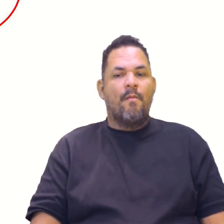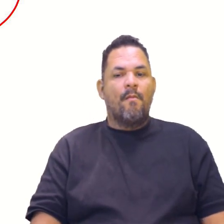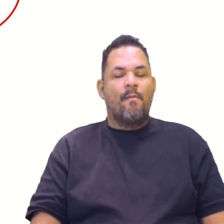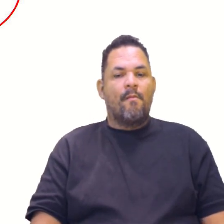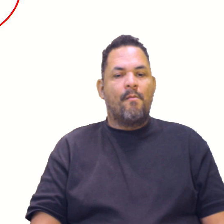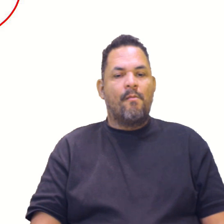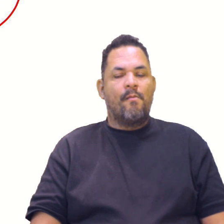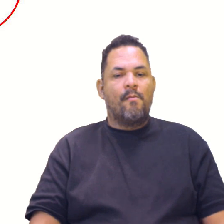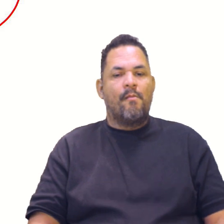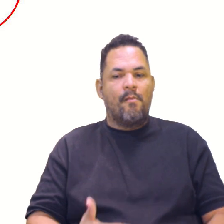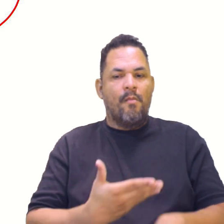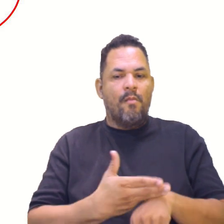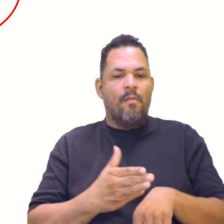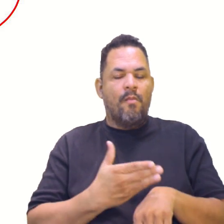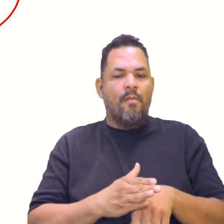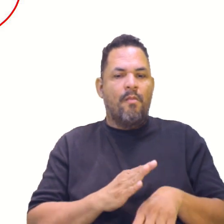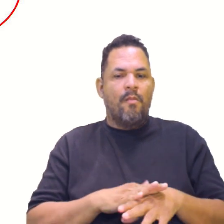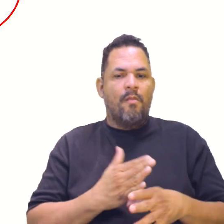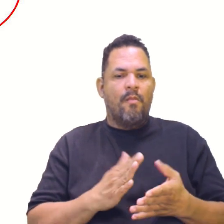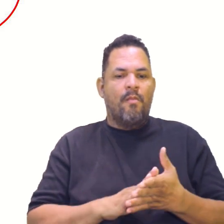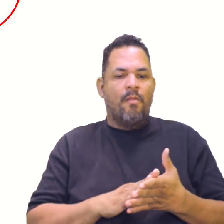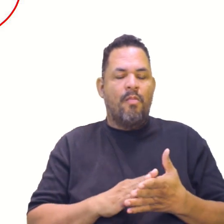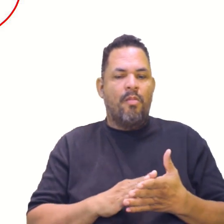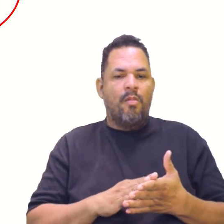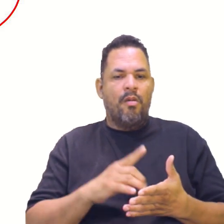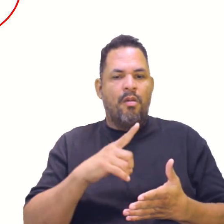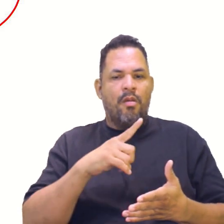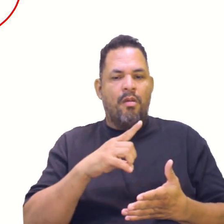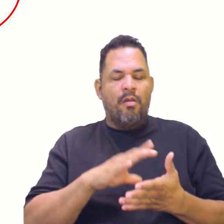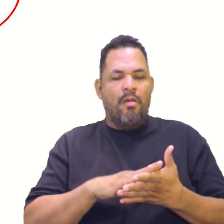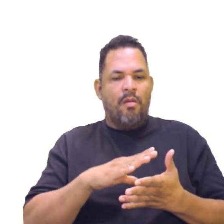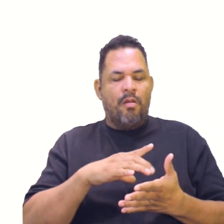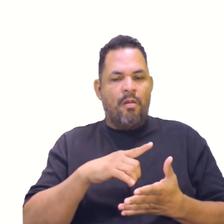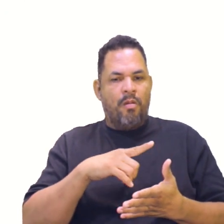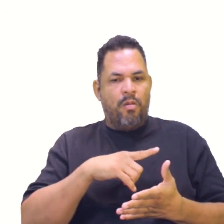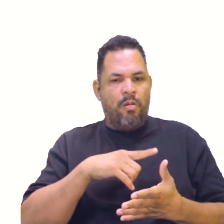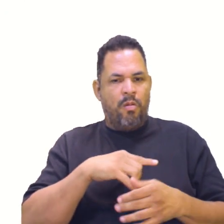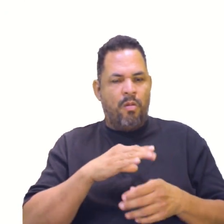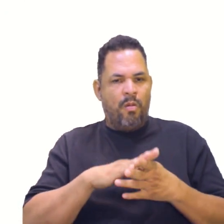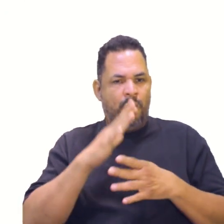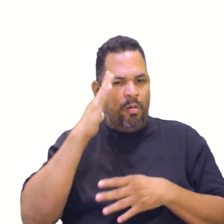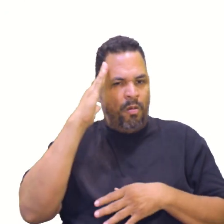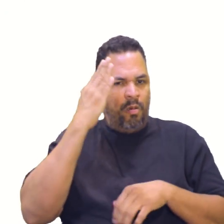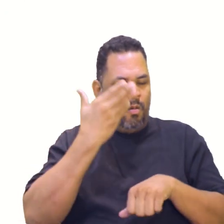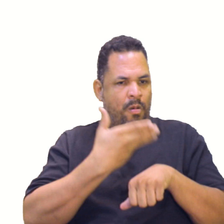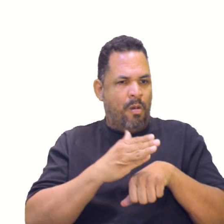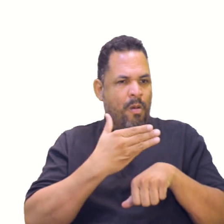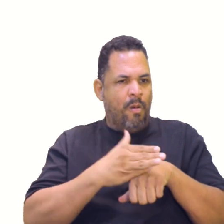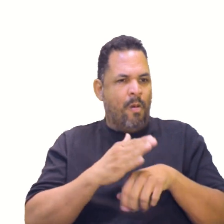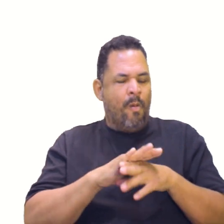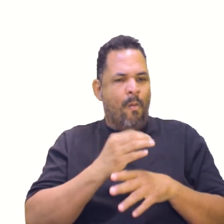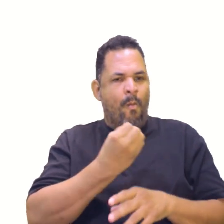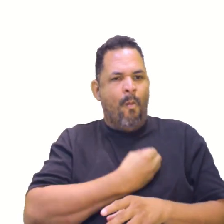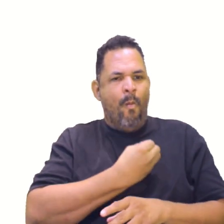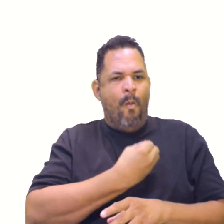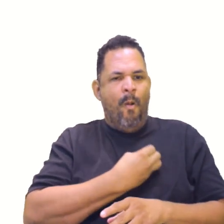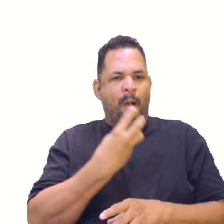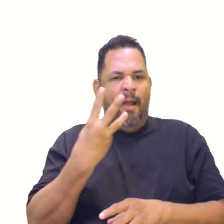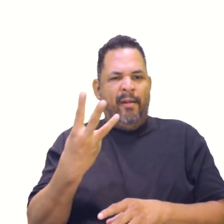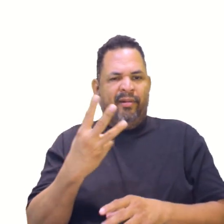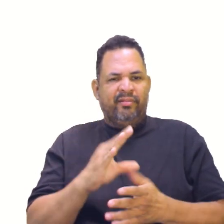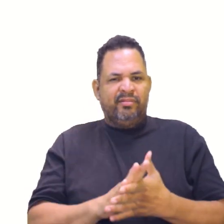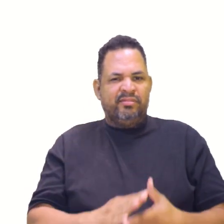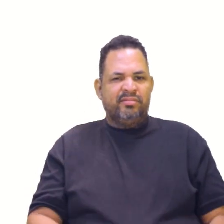Beleza? Vamos praticar, né? Mais do que teoria, o nosso negócio aqui é a prática. Então, vamos lá. Exemplo de número 3.